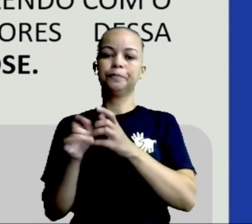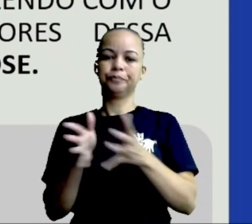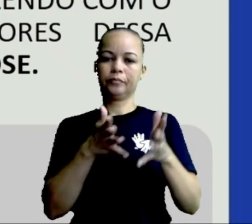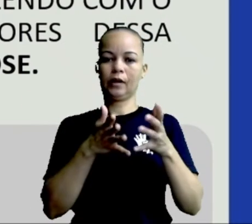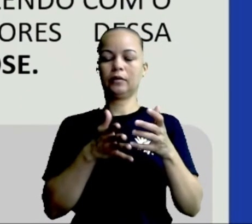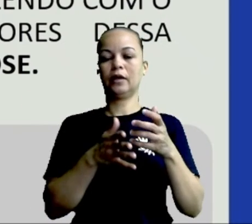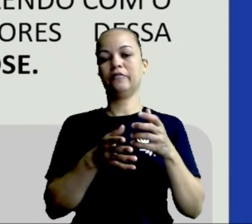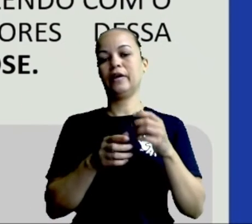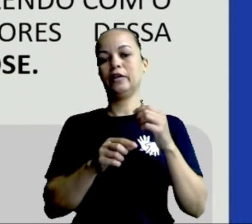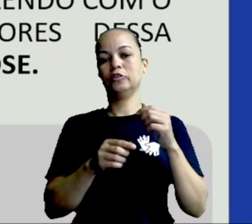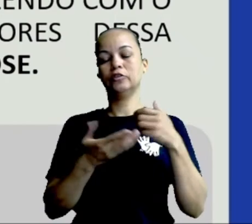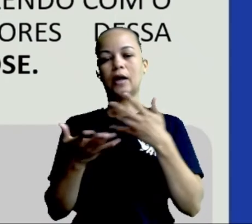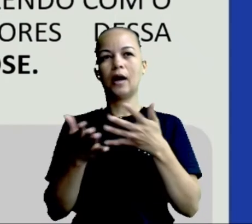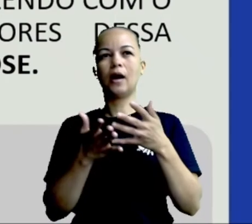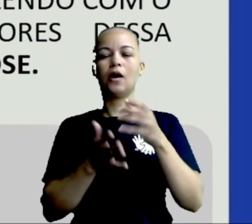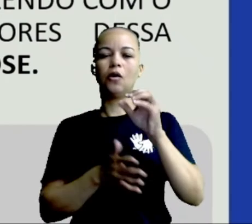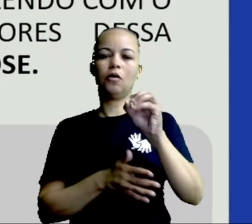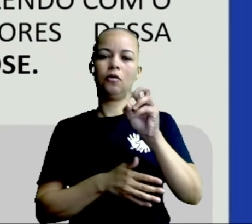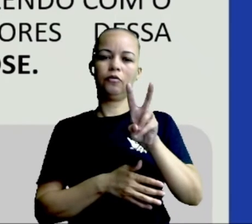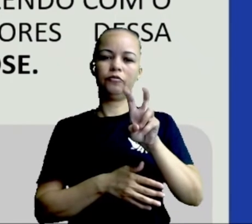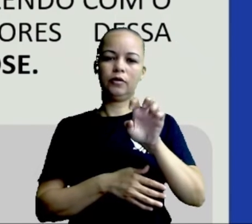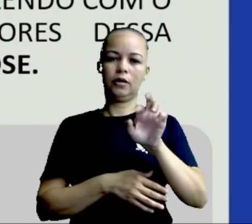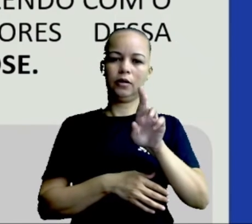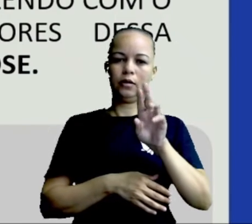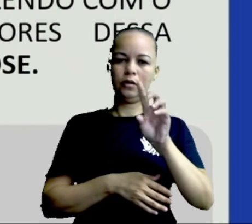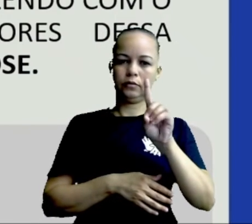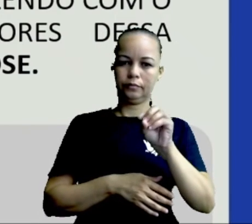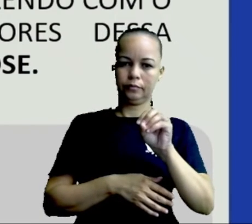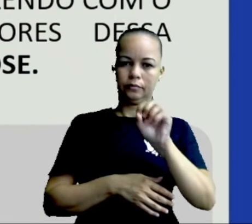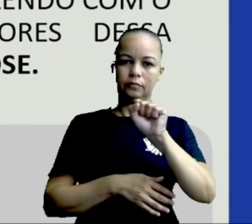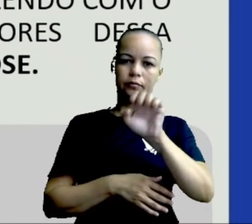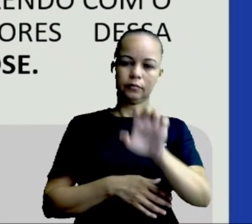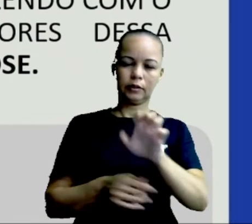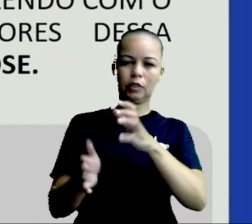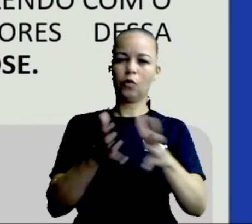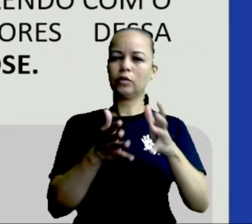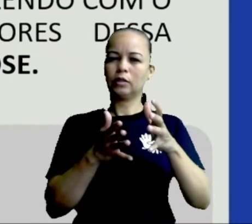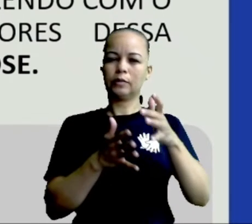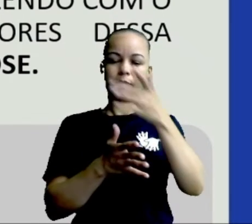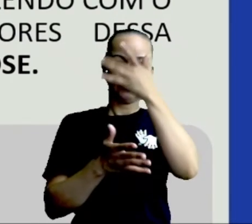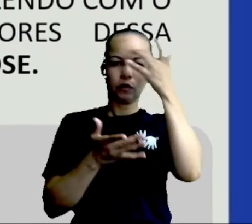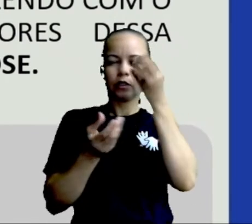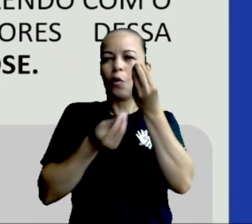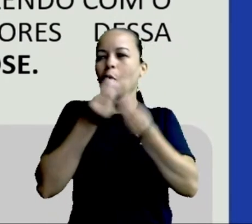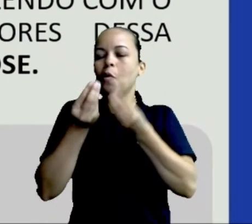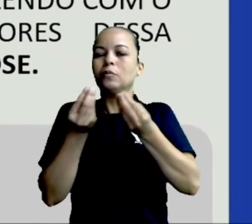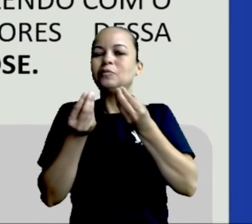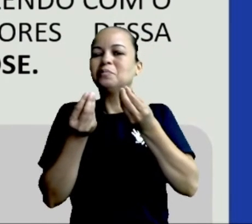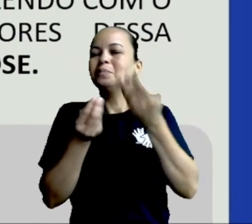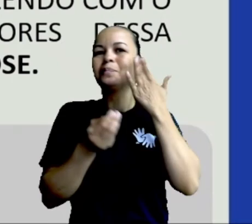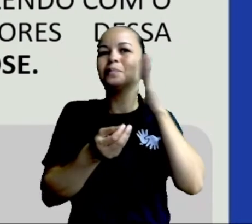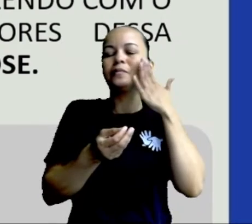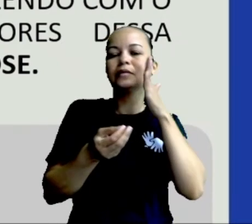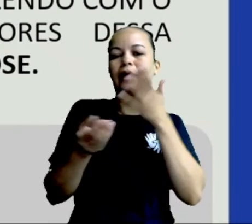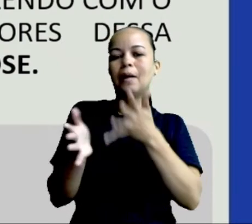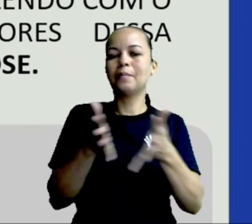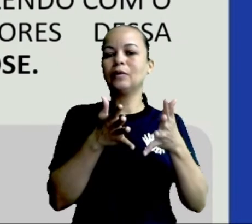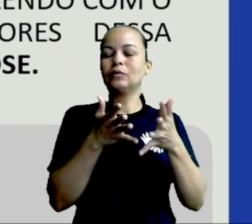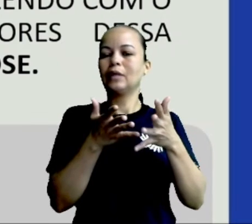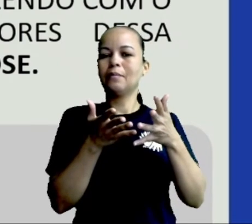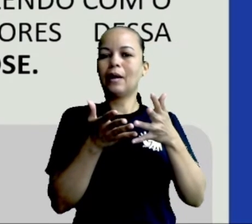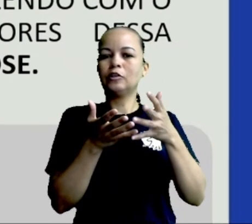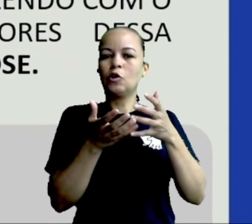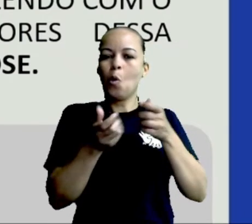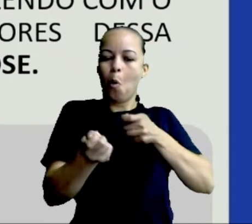da overdose, que é justamente quando o organismo se torna tão resistente àquela droga que a pessoa já não sabe mais, já não tem mais